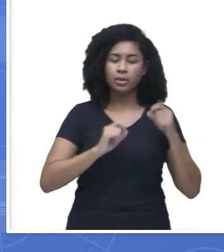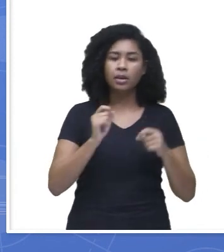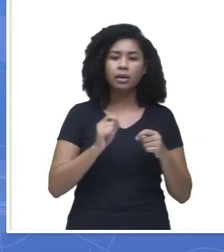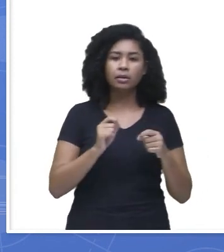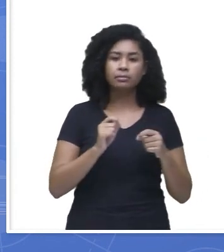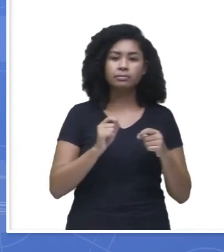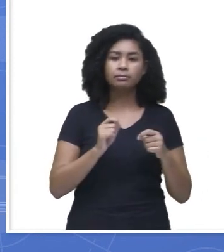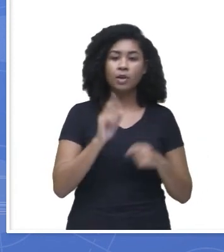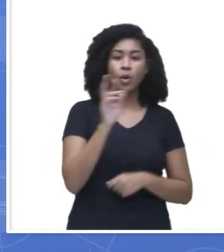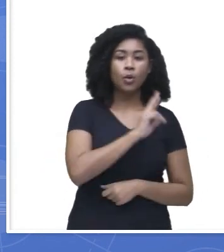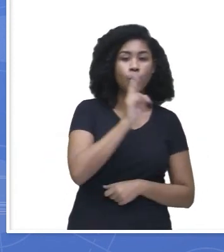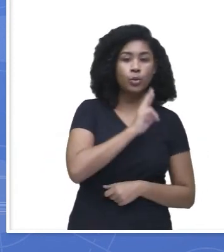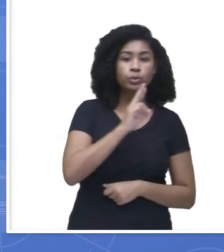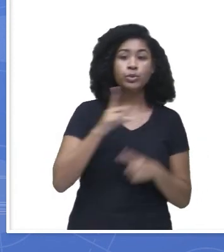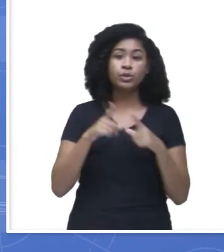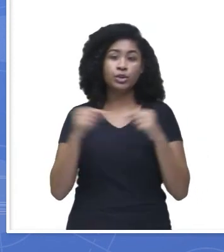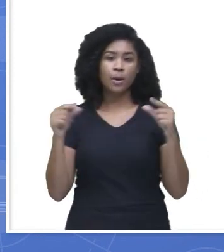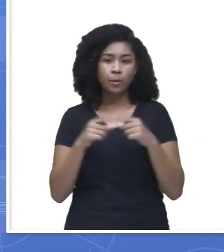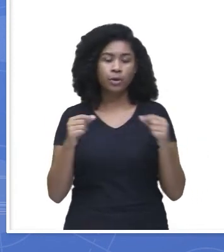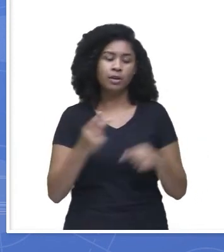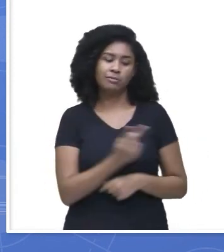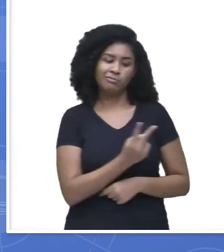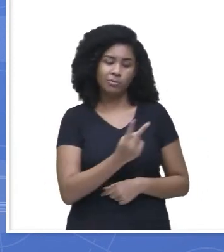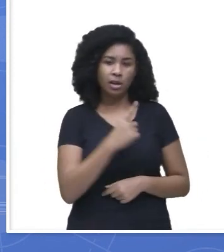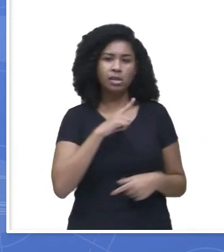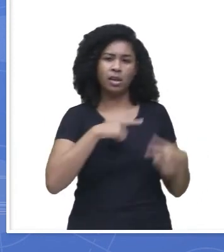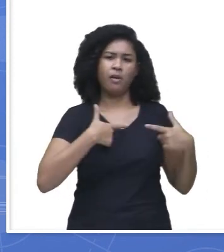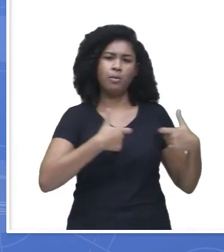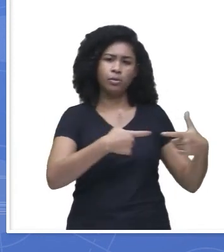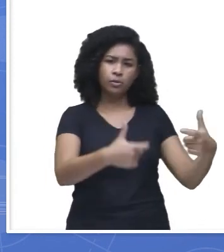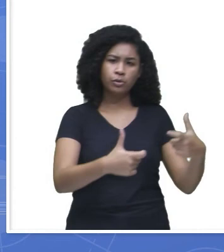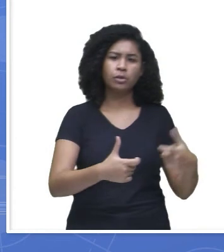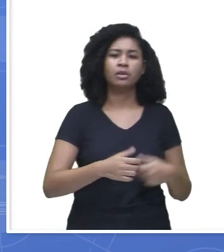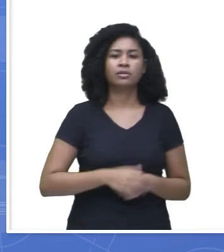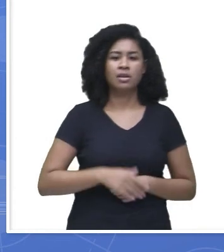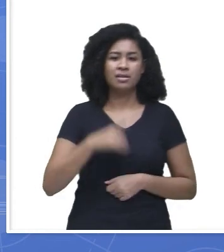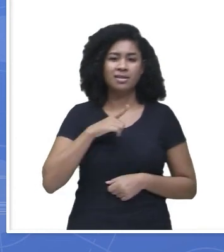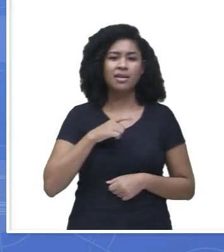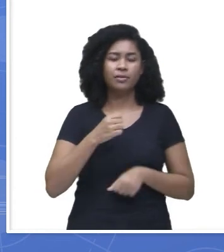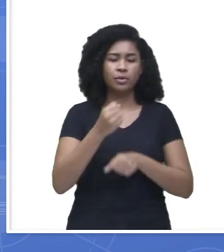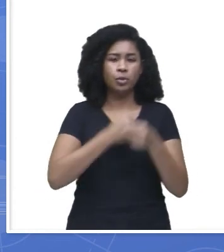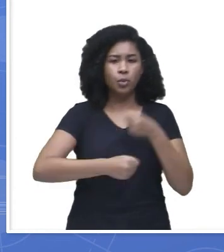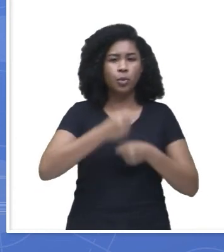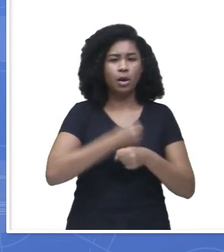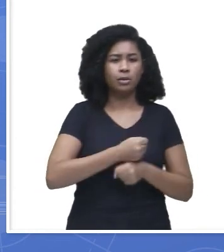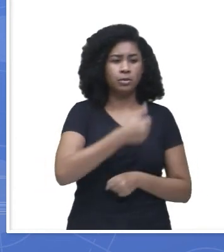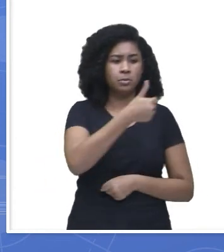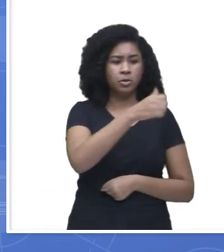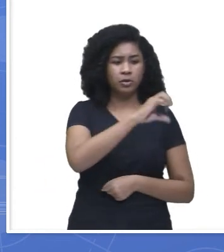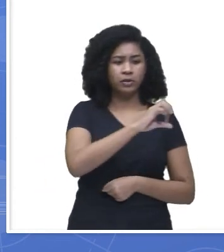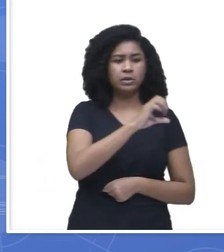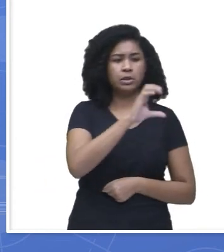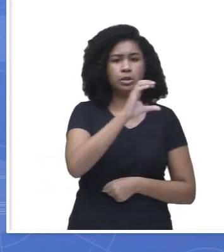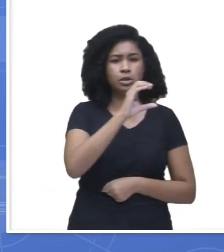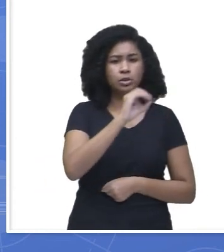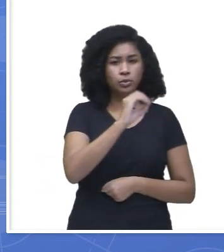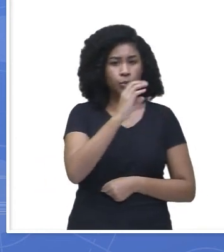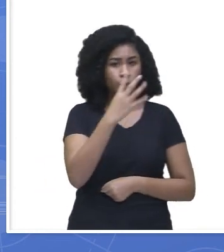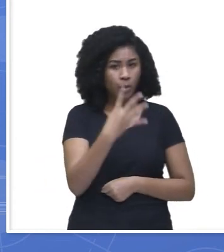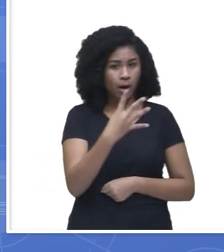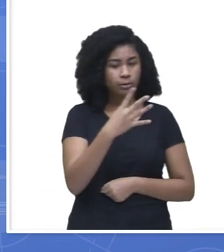russo-japonesa, lembram? Entre 1904 e 1905. Então, esse ensaio geral seria o quê? Quando as coisas